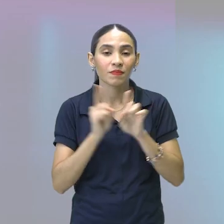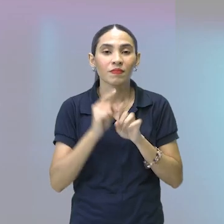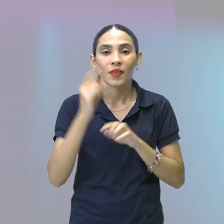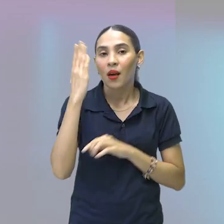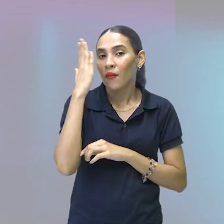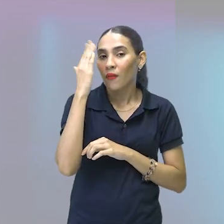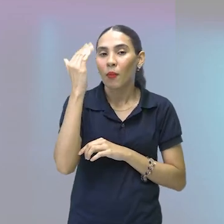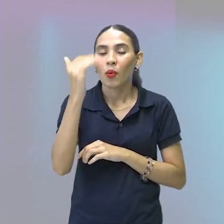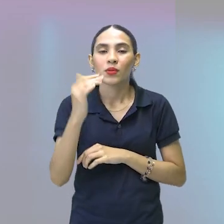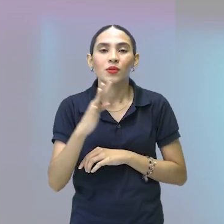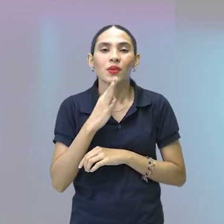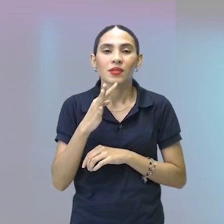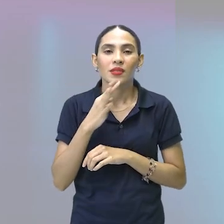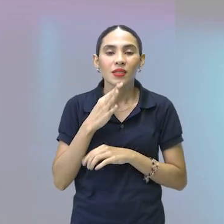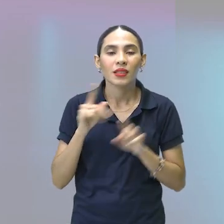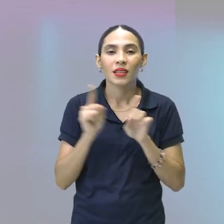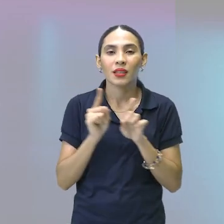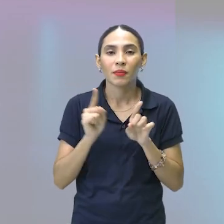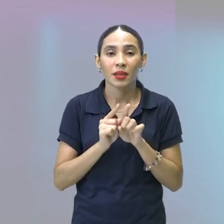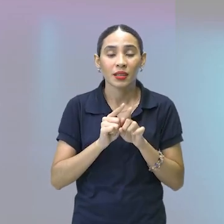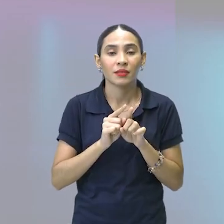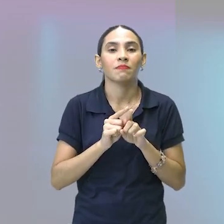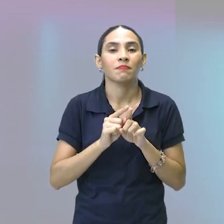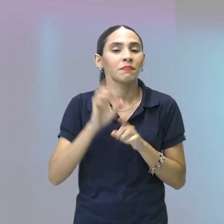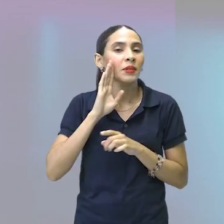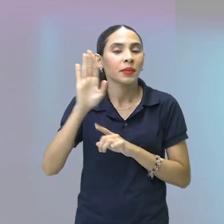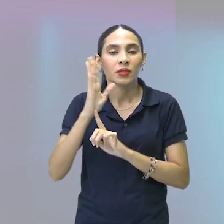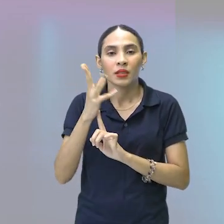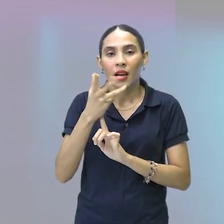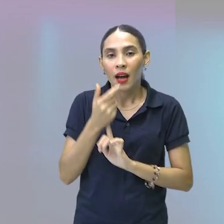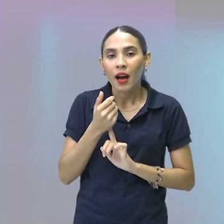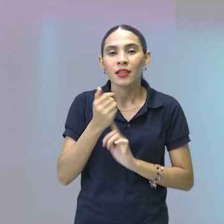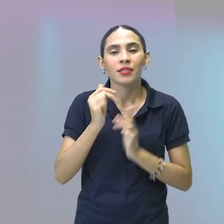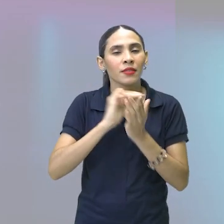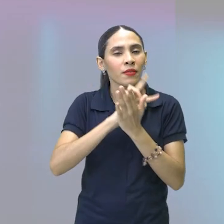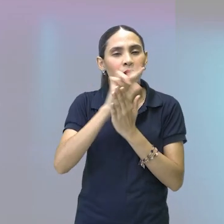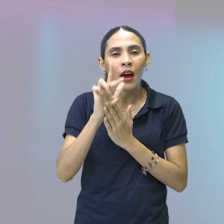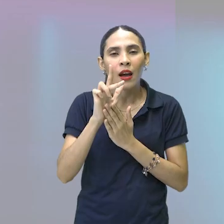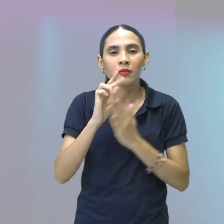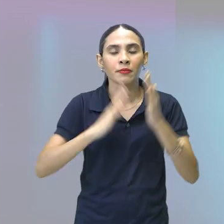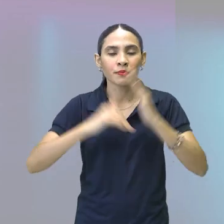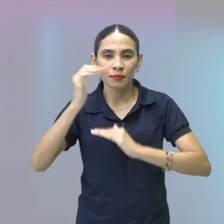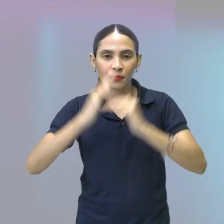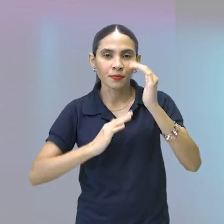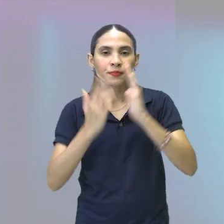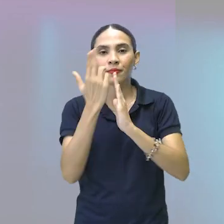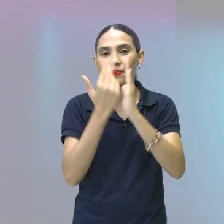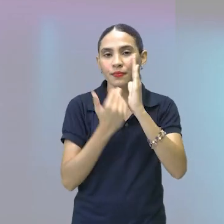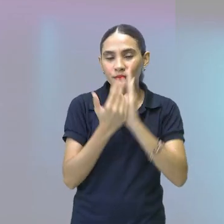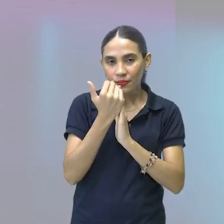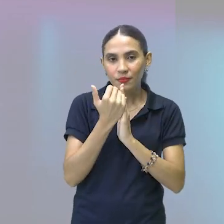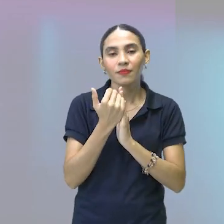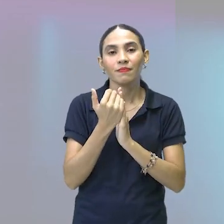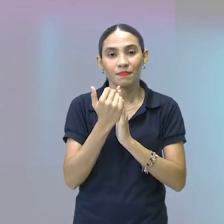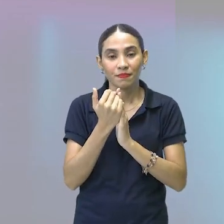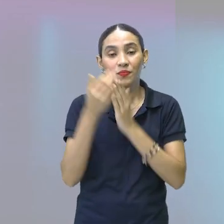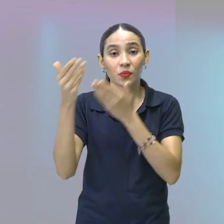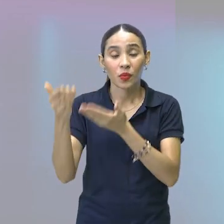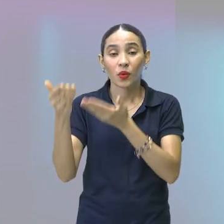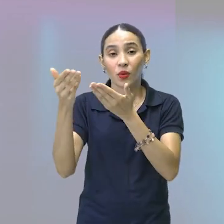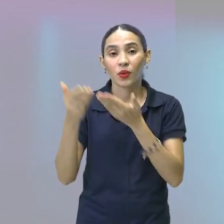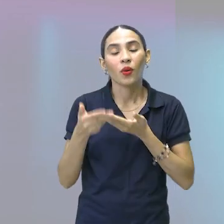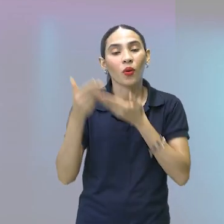ficou conhecida no epicentro de arte, onde vários pichadores do mundo inteiro